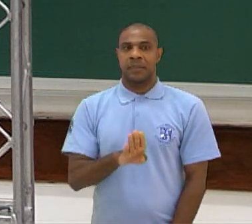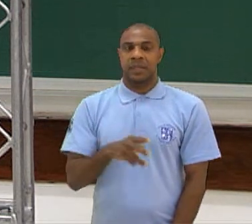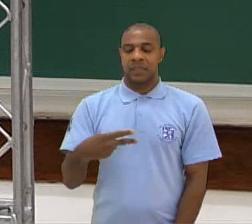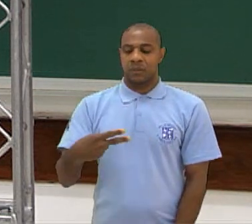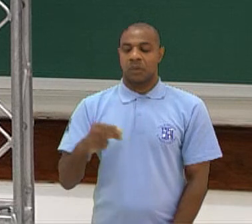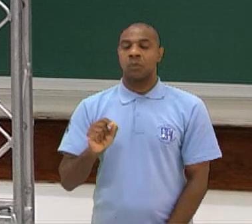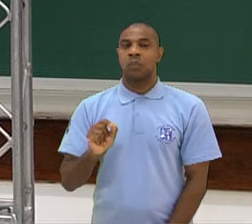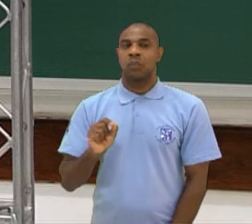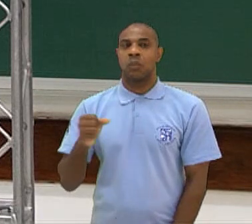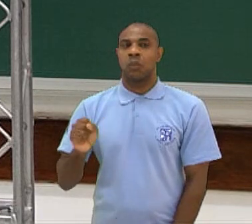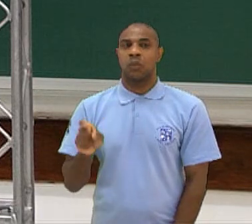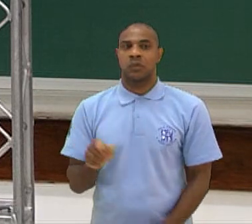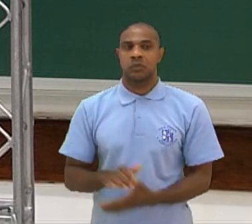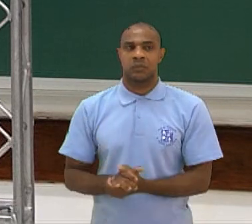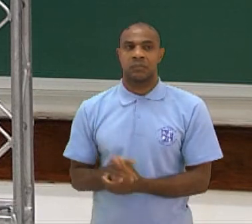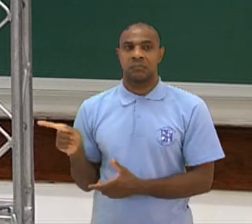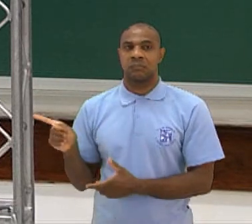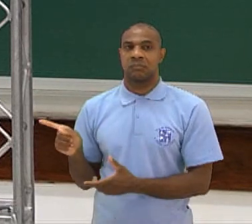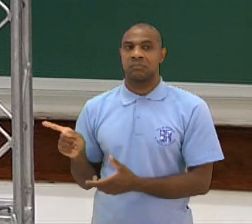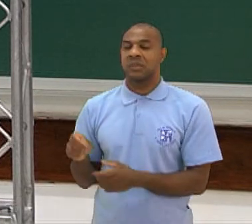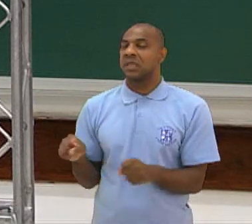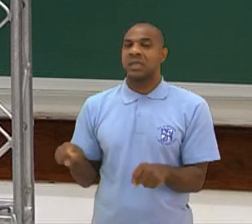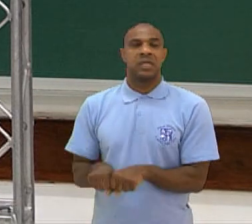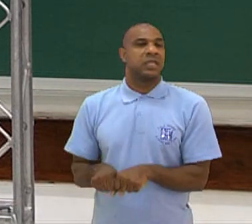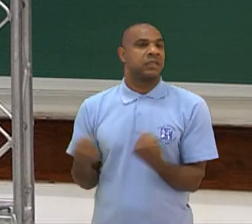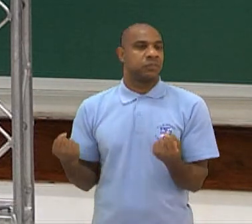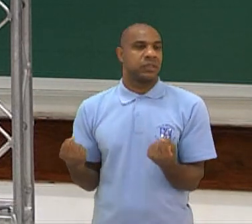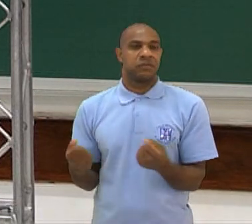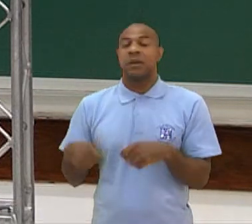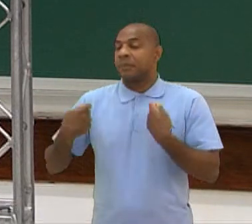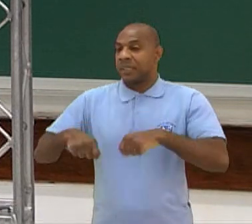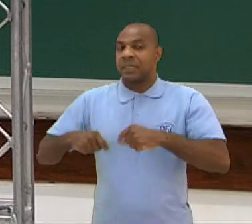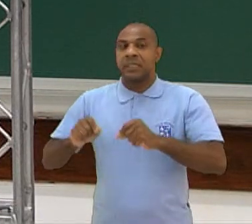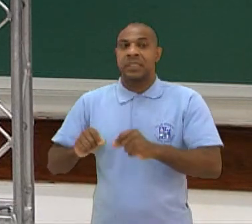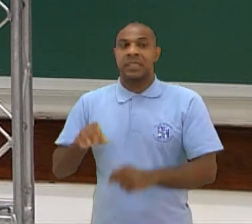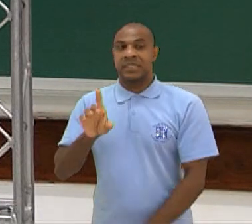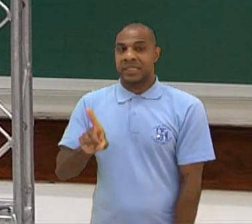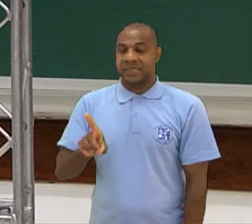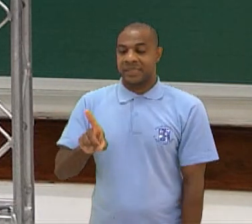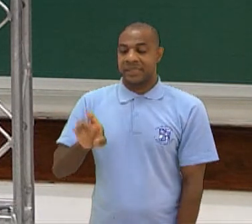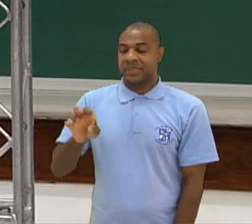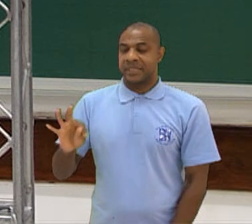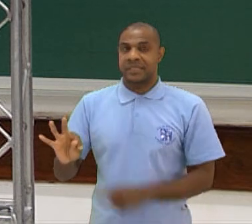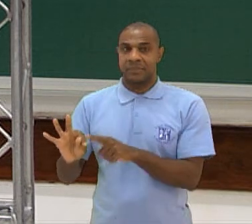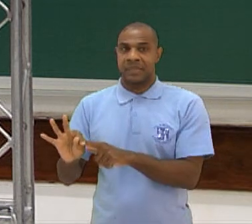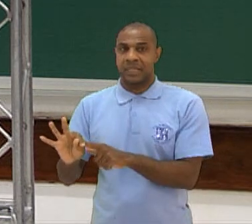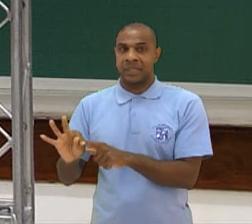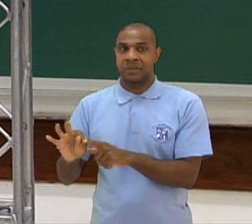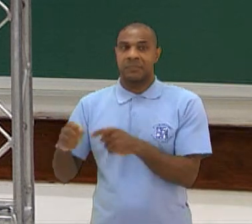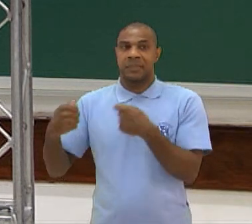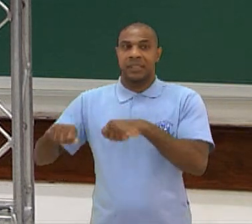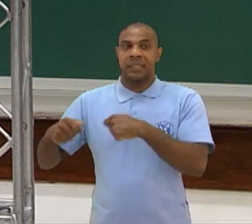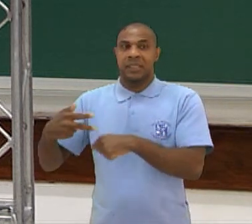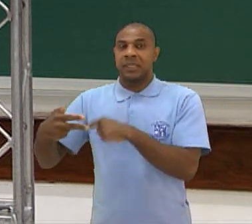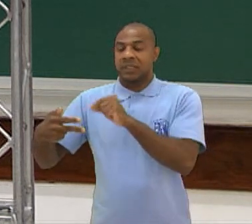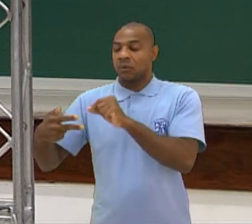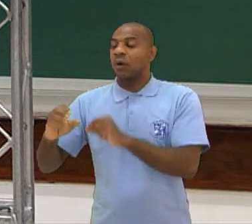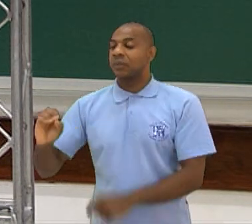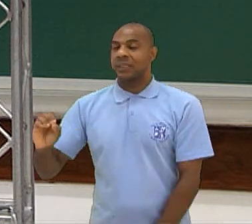e me ajudou, o sistema me ajudou, e eu cheguei nesse resultado. Que 0, porque eu corto todo mundo aqui embaixo, é igual